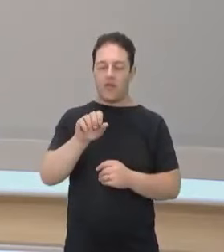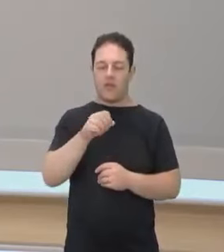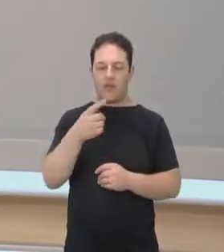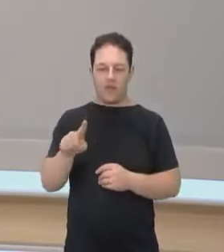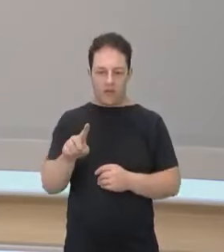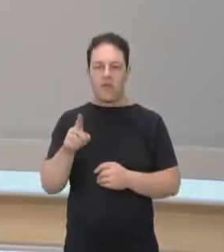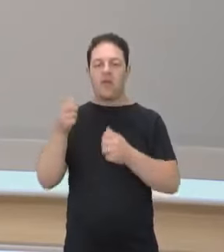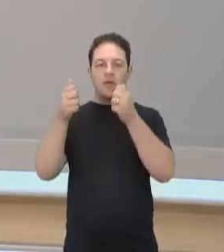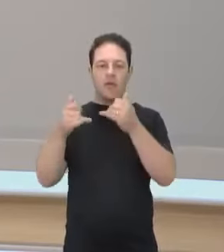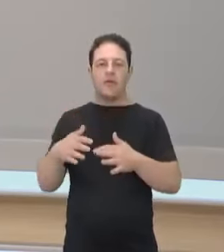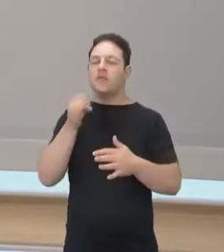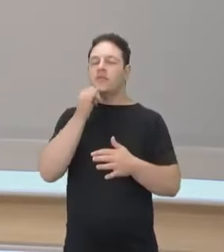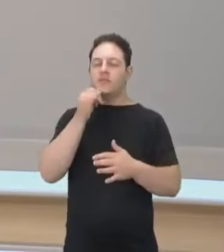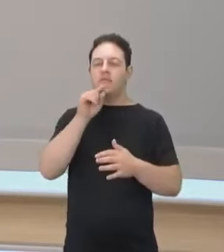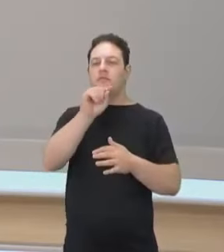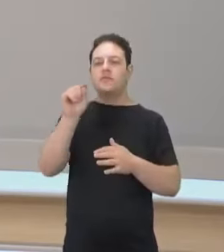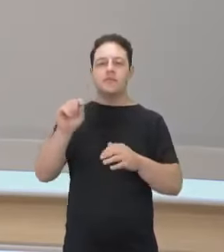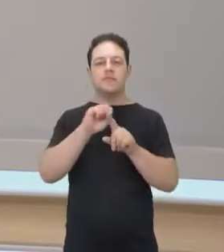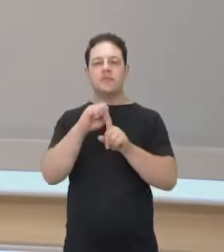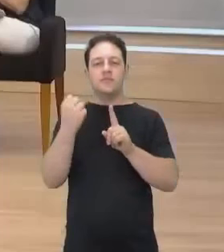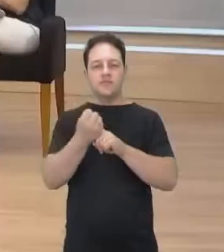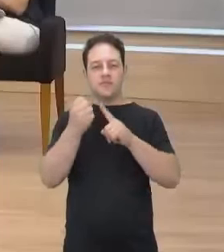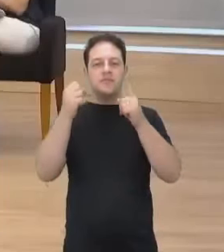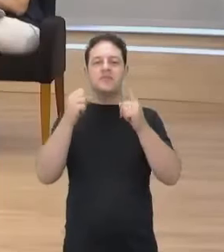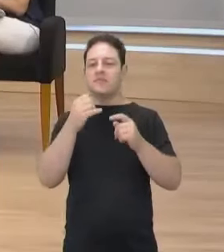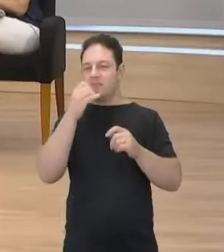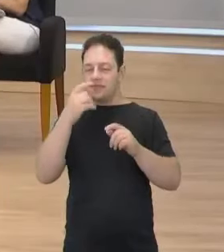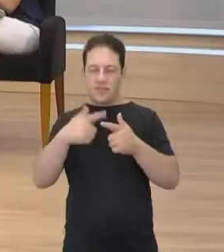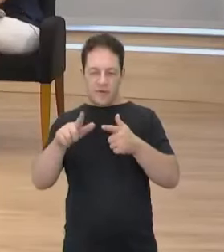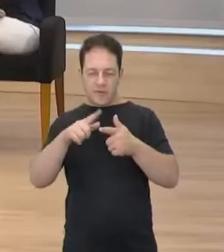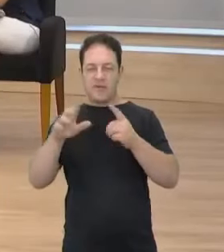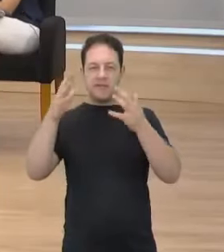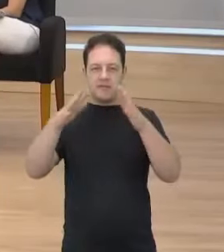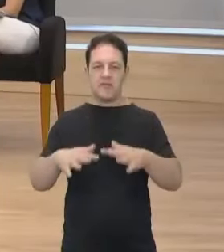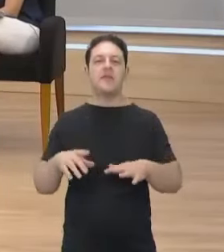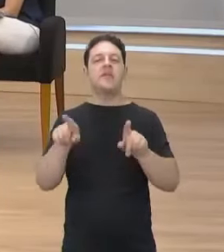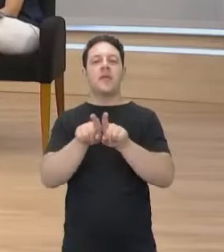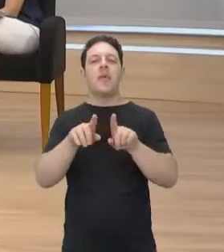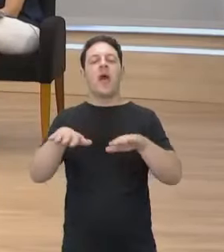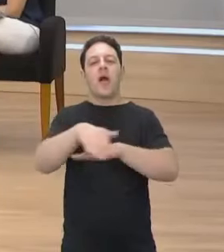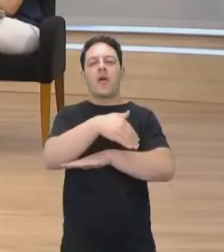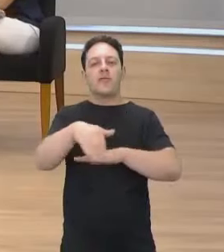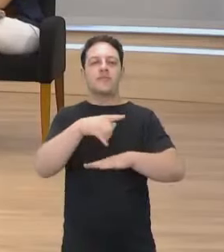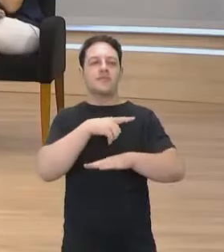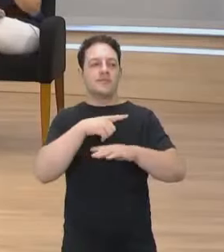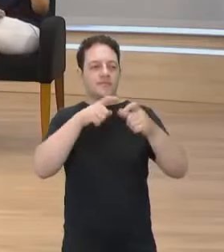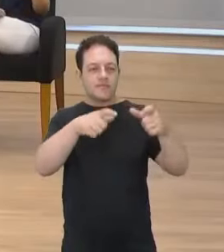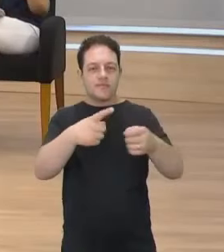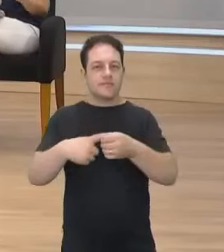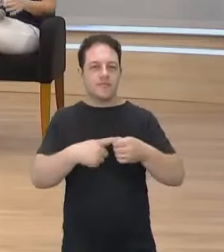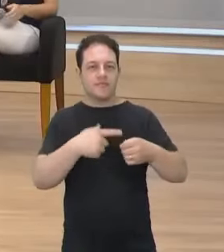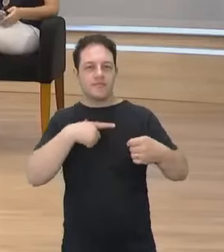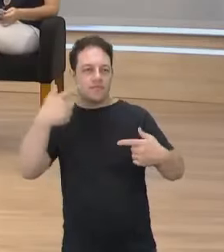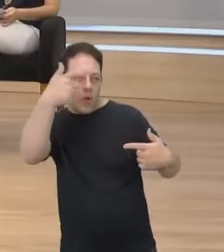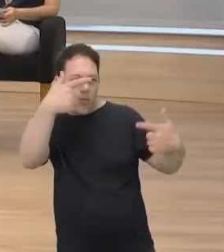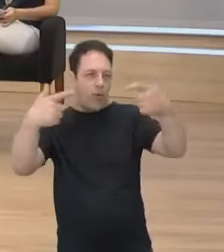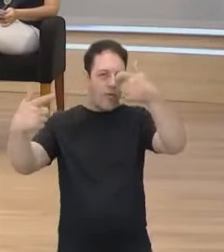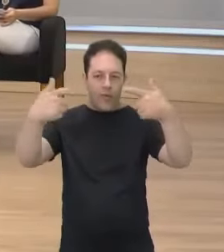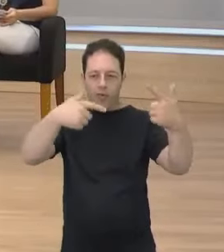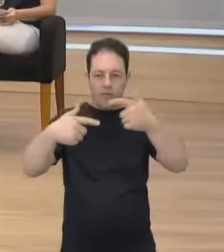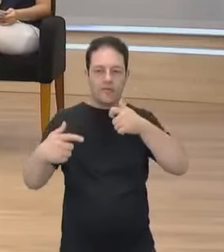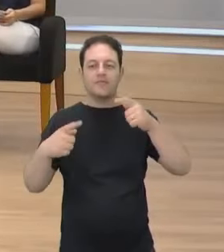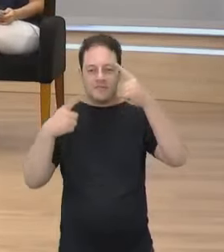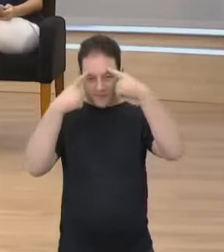desastres sociais, ele também comentou sobre os tiroteios nas áreas urbanas, né? Que a violência que você trouxe, é só complementar. Pela